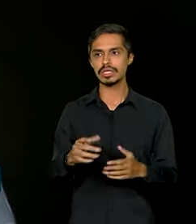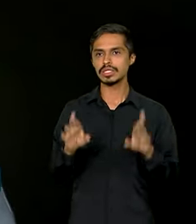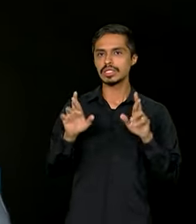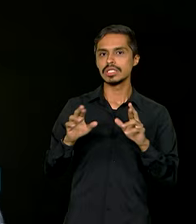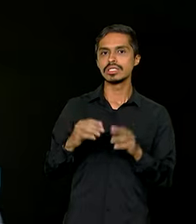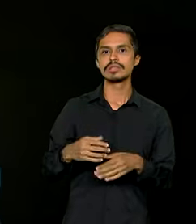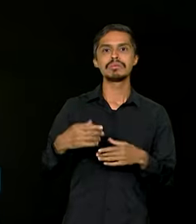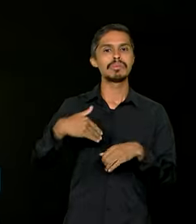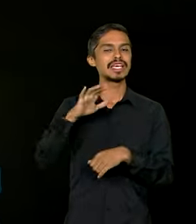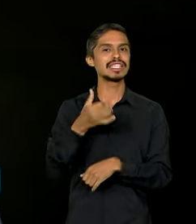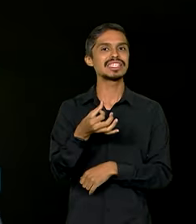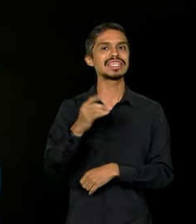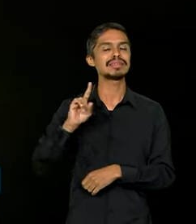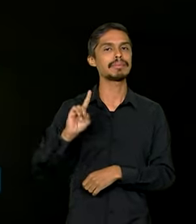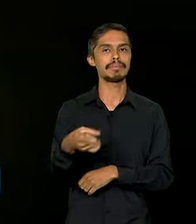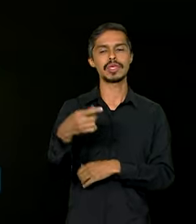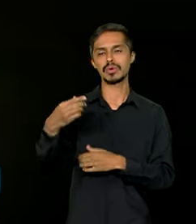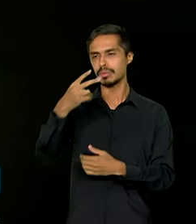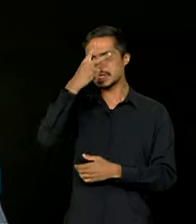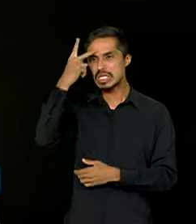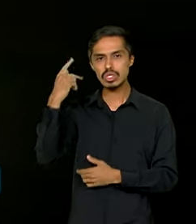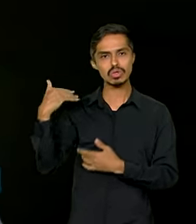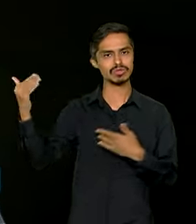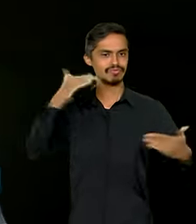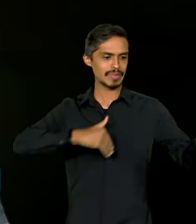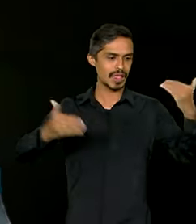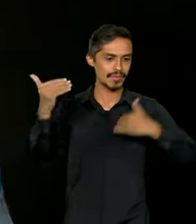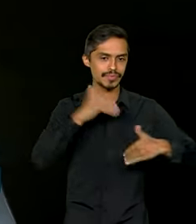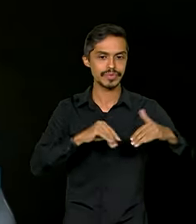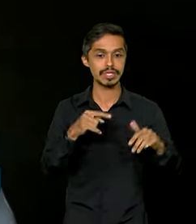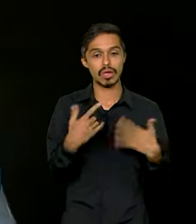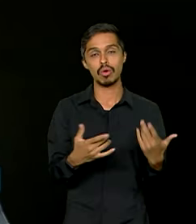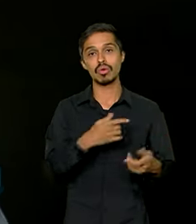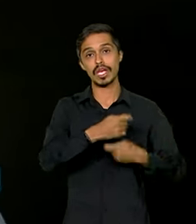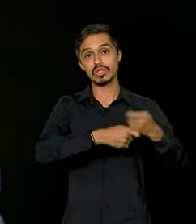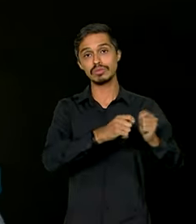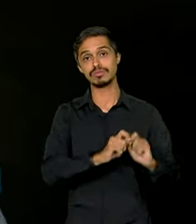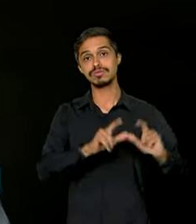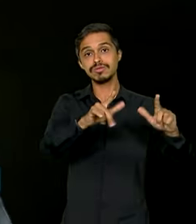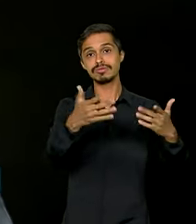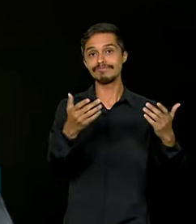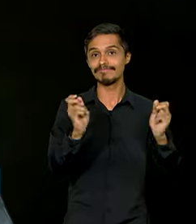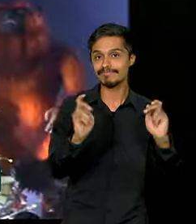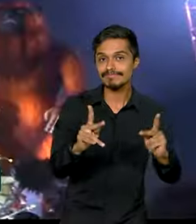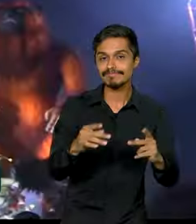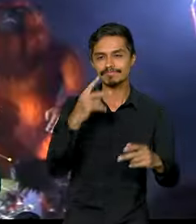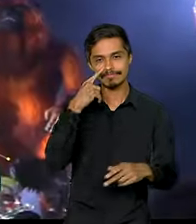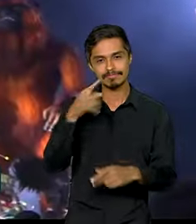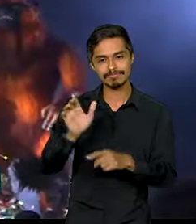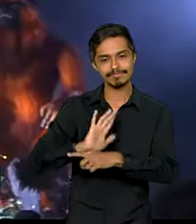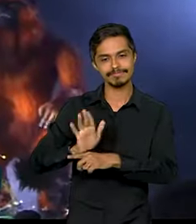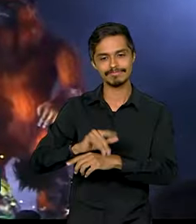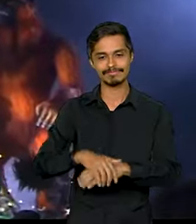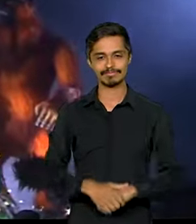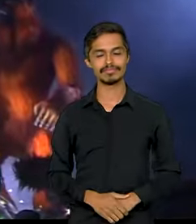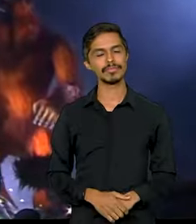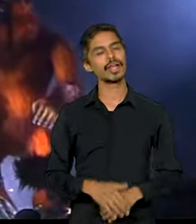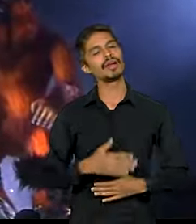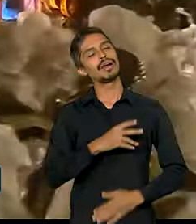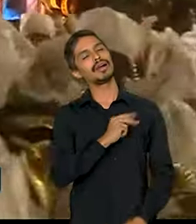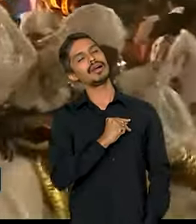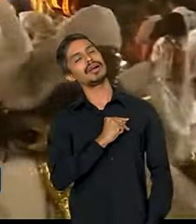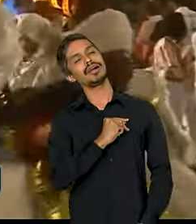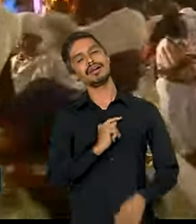significa geração de empregos, renda e crescimento da economia. Veja na reportagem. Ah, o